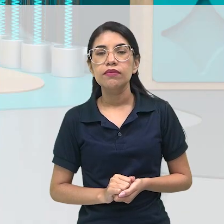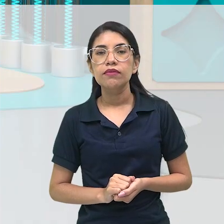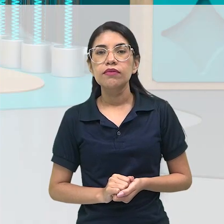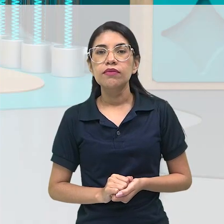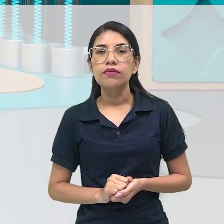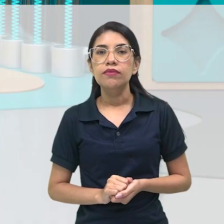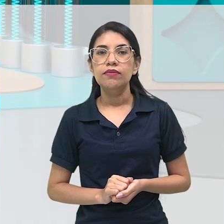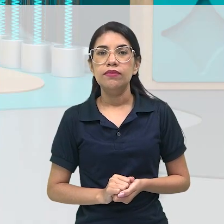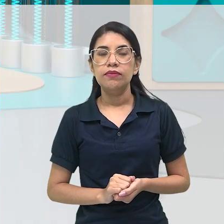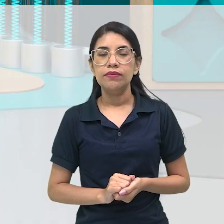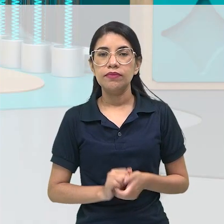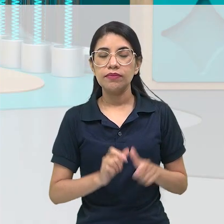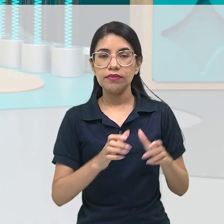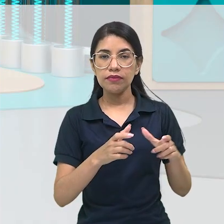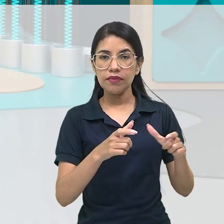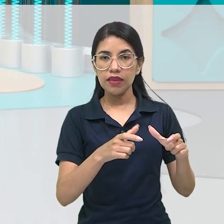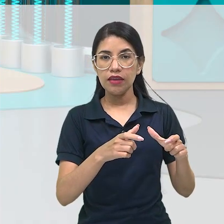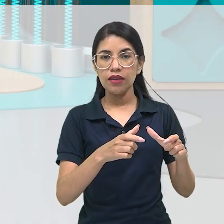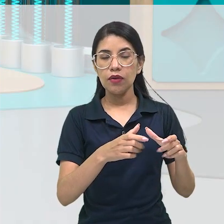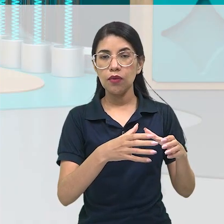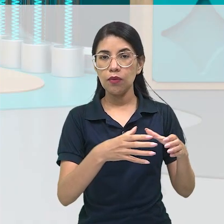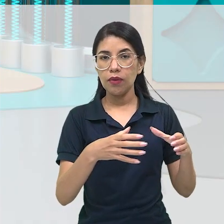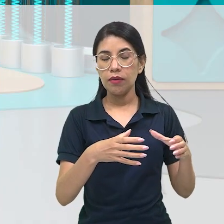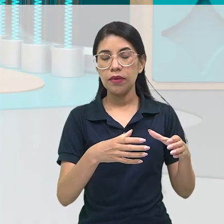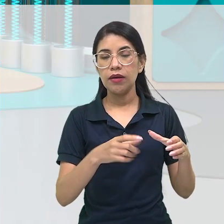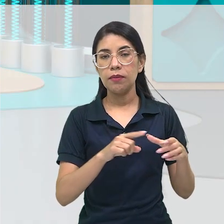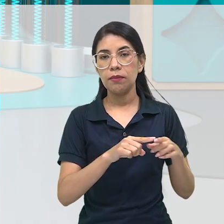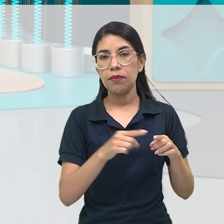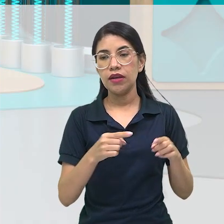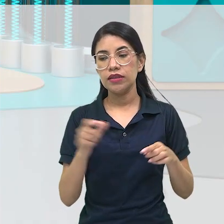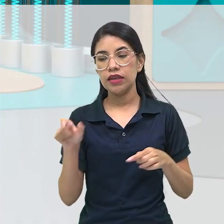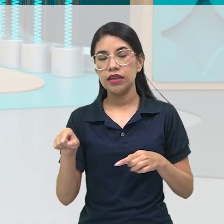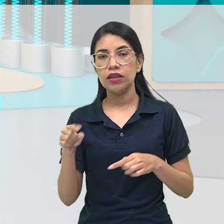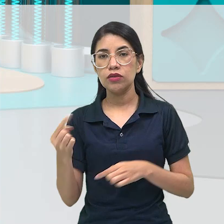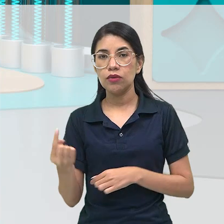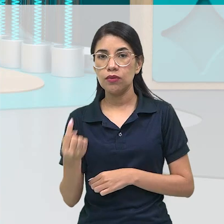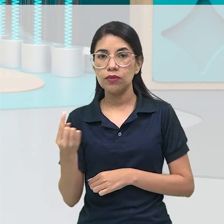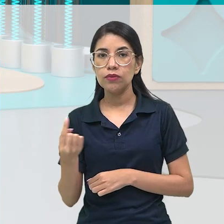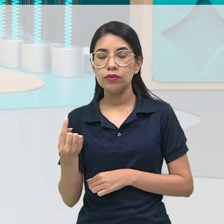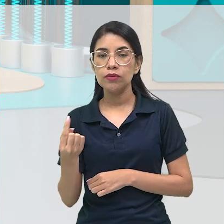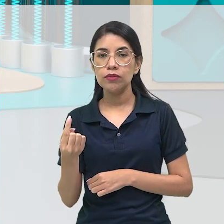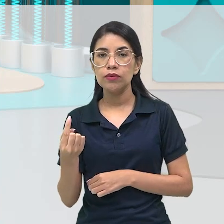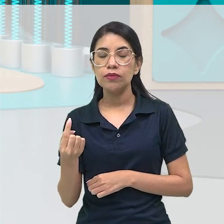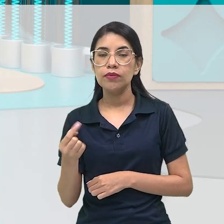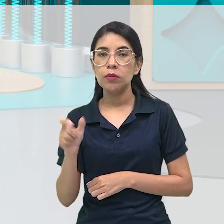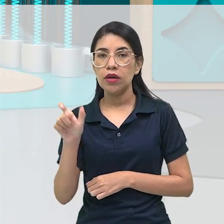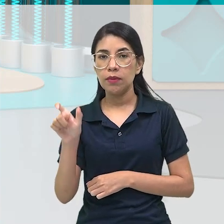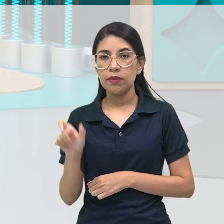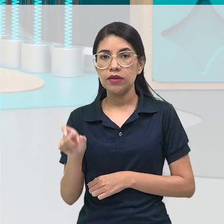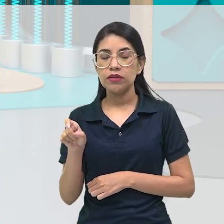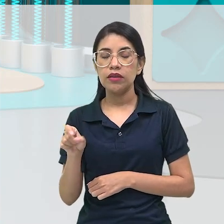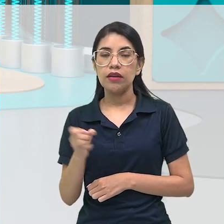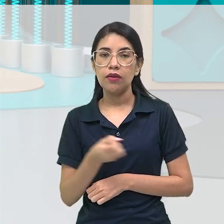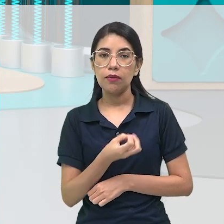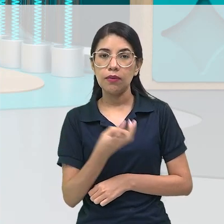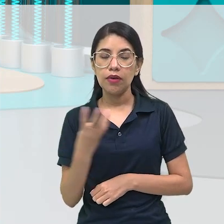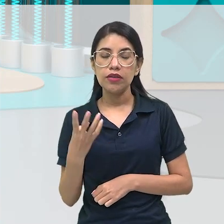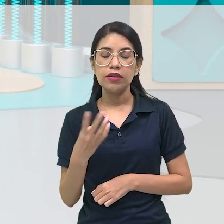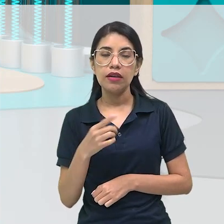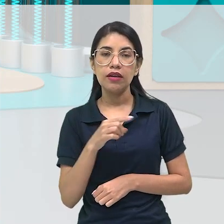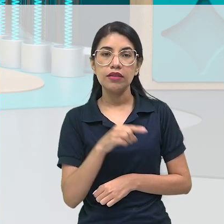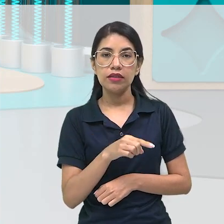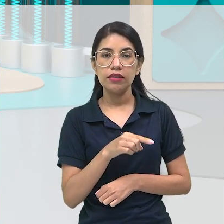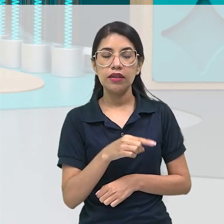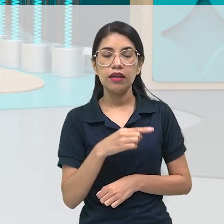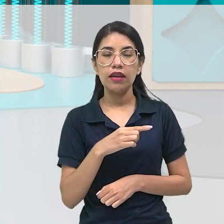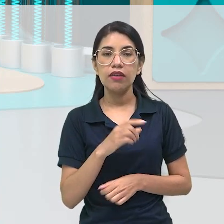a maioria de um time e só um do outro time, tá? O que tem o maior número é